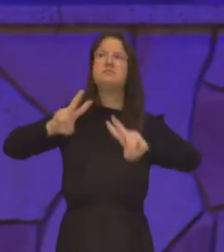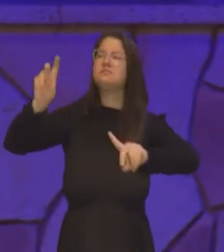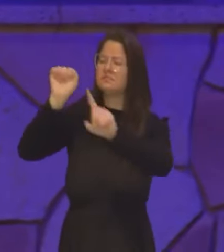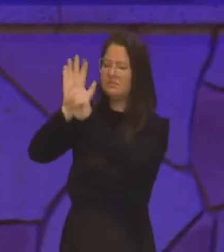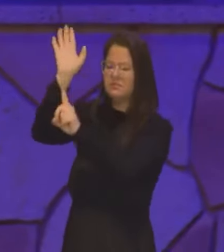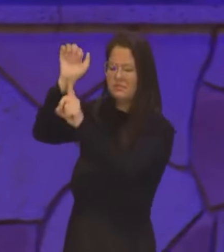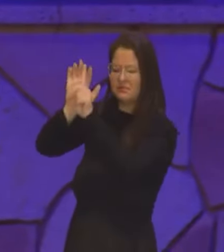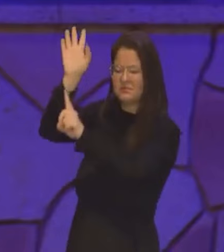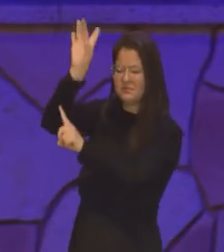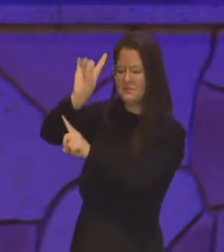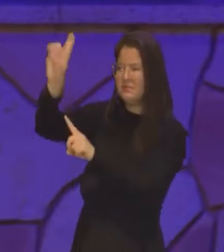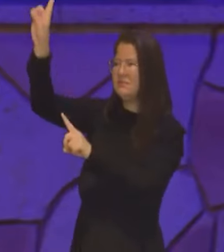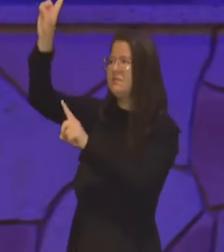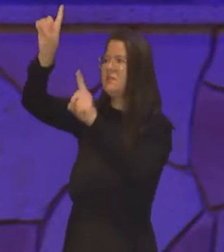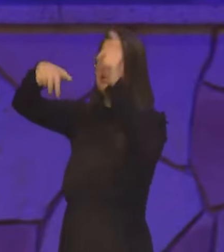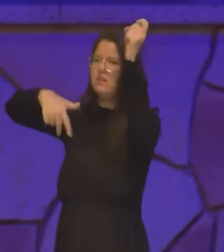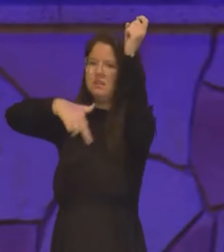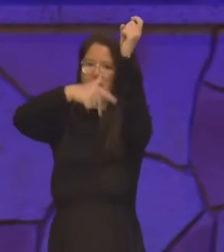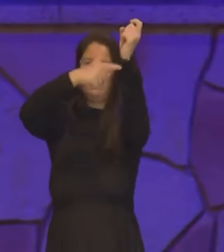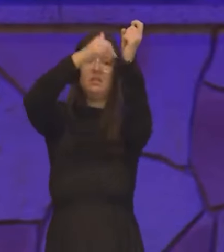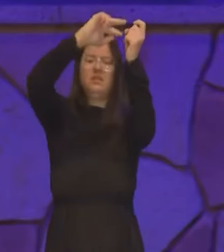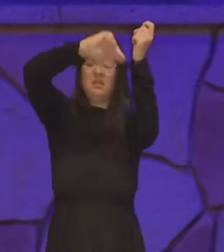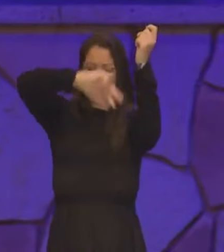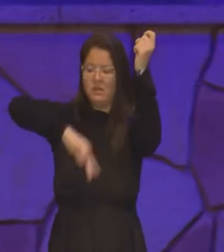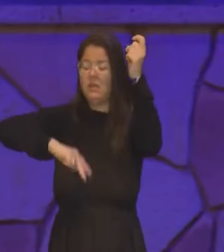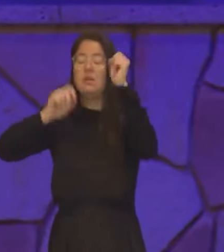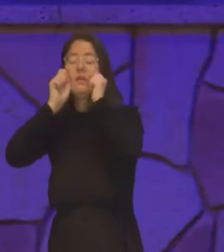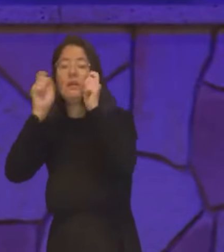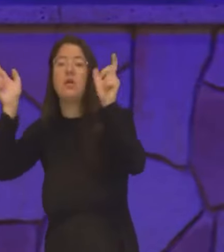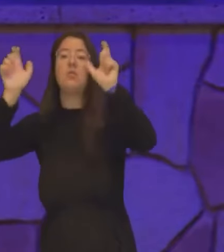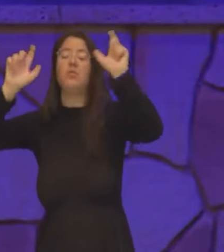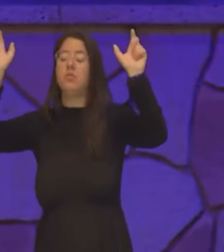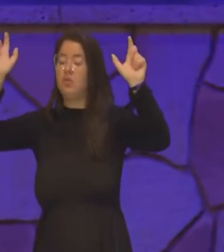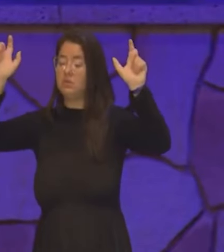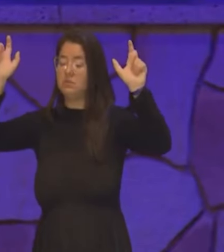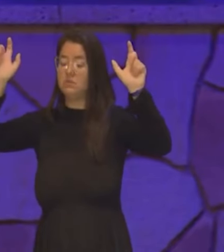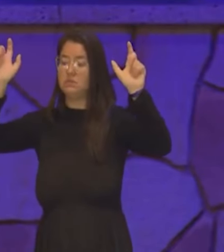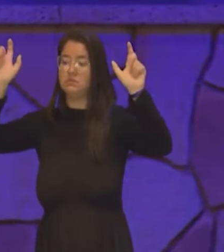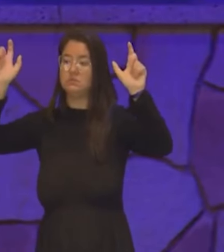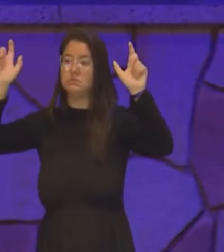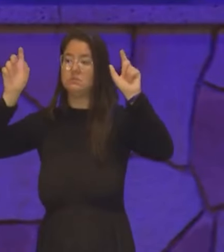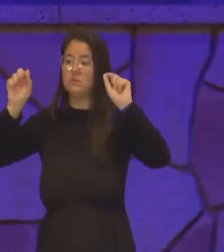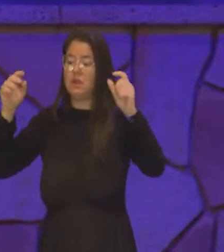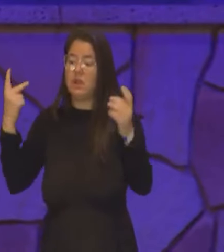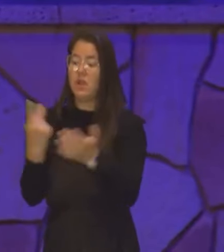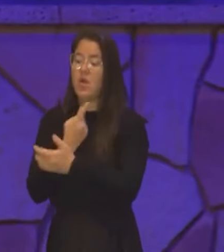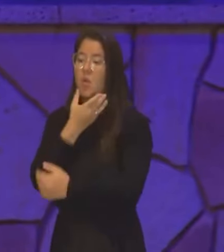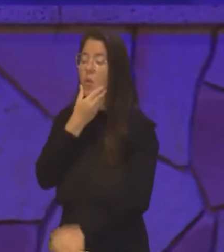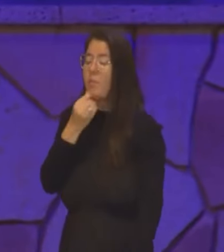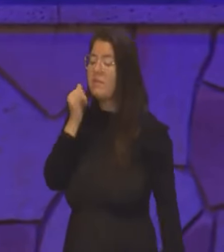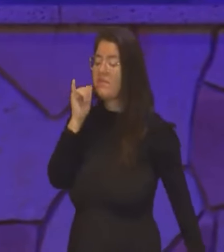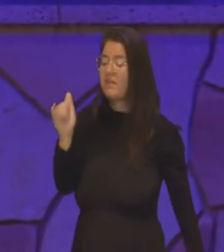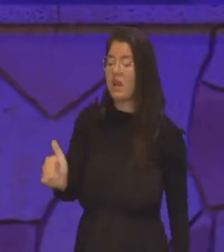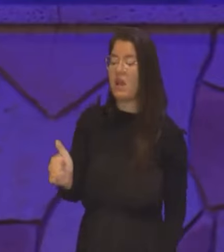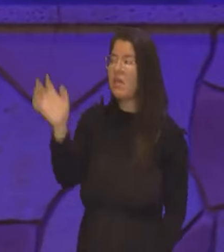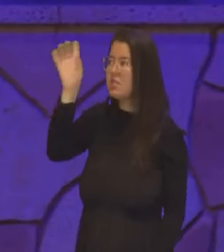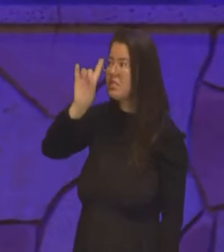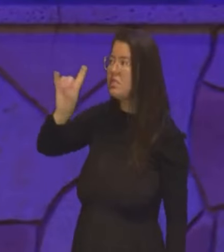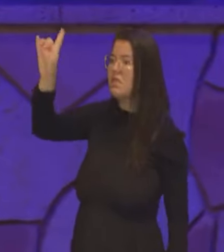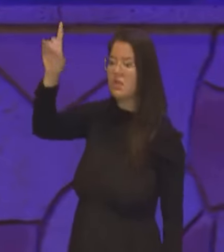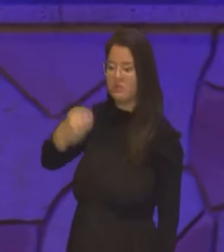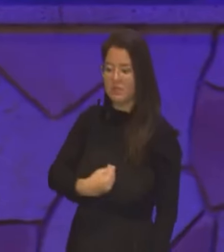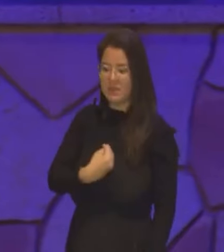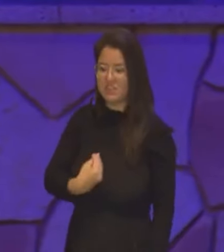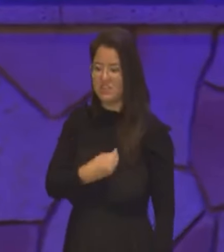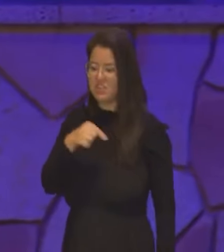Deus subindo e descendo. E quando ele desperta daquele sono, ele diz, Deus está